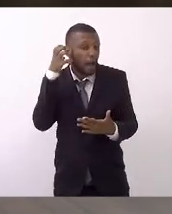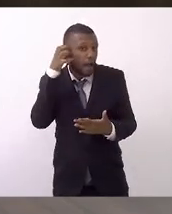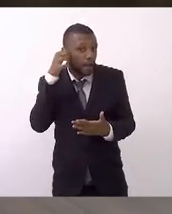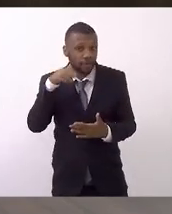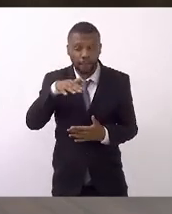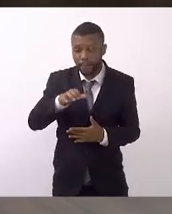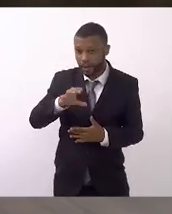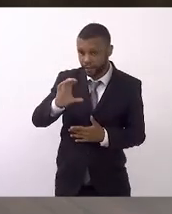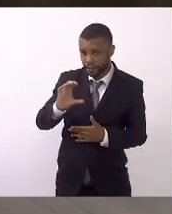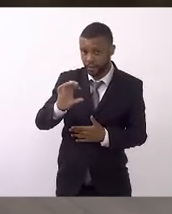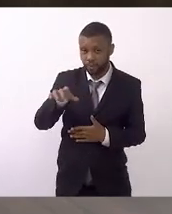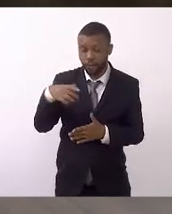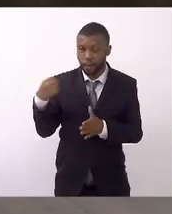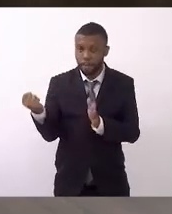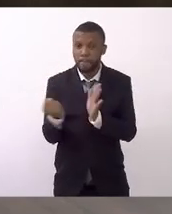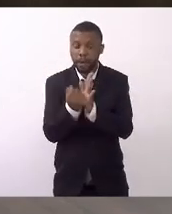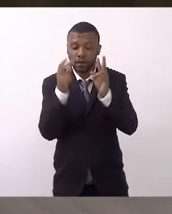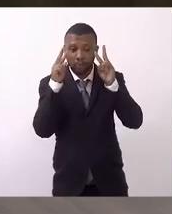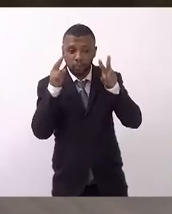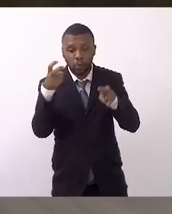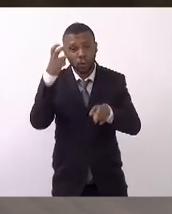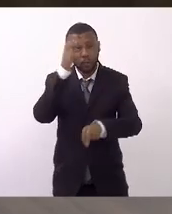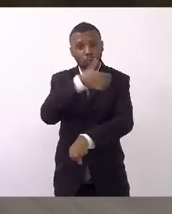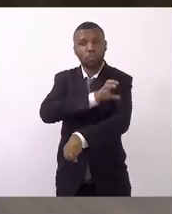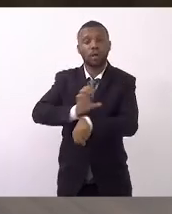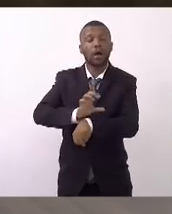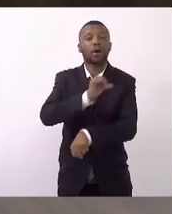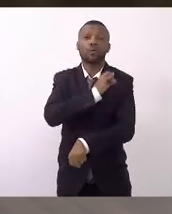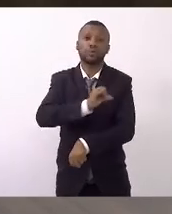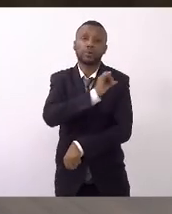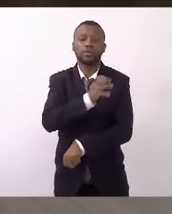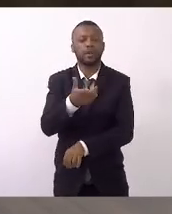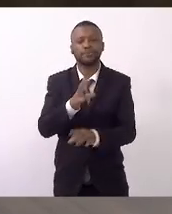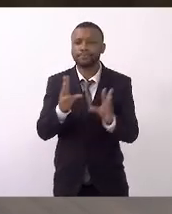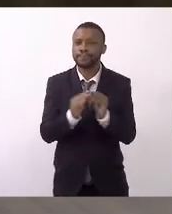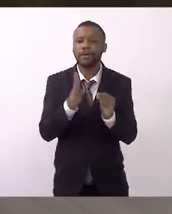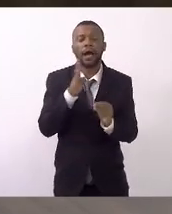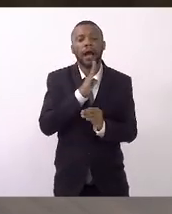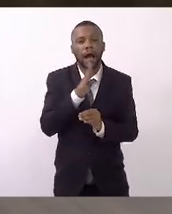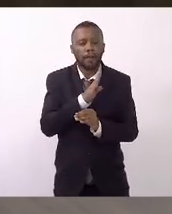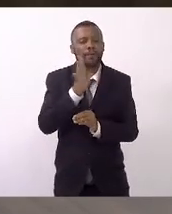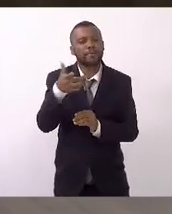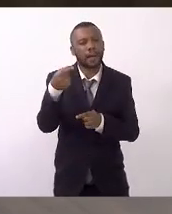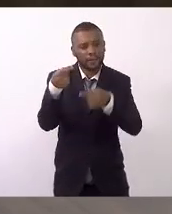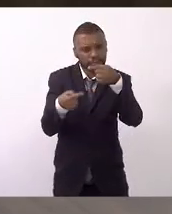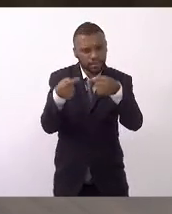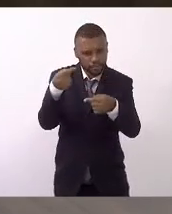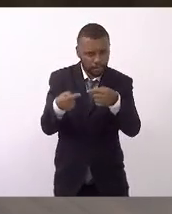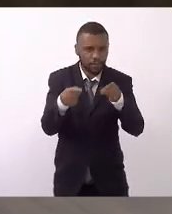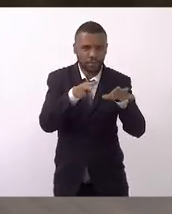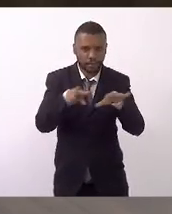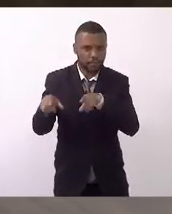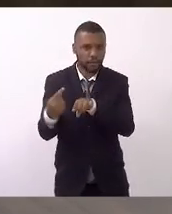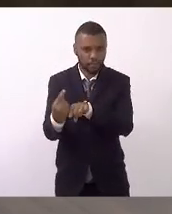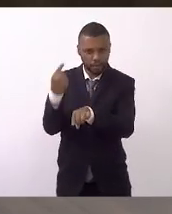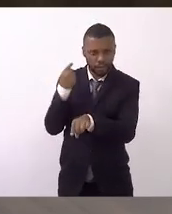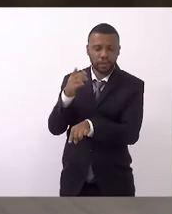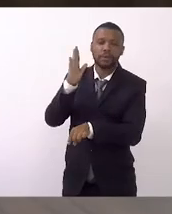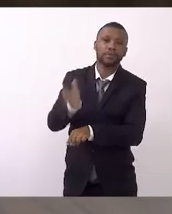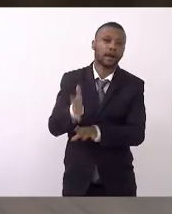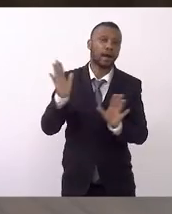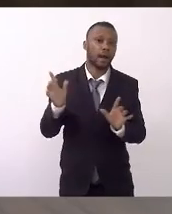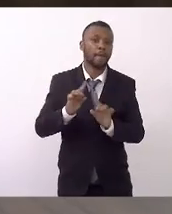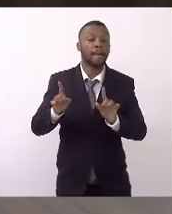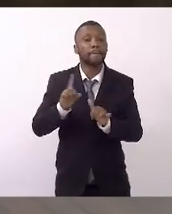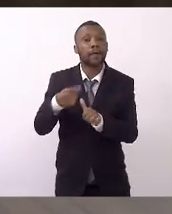patrimônio cultural do Estado do Rio de Janeiro. Eu quero fazer uma declaração muito breve, porque já debati esse tema na semana passada, mas primeiro